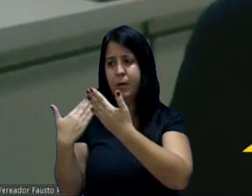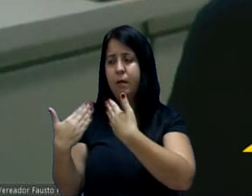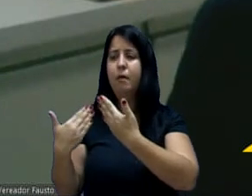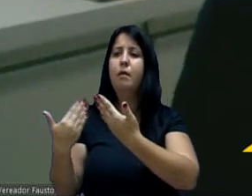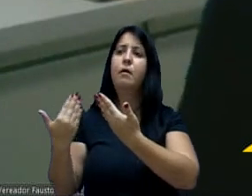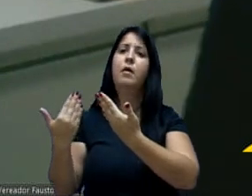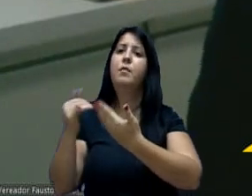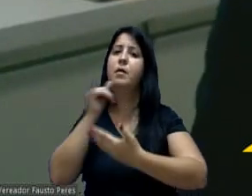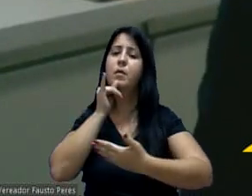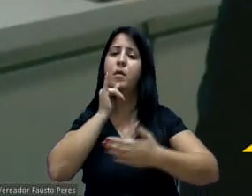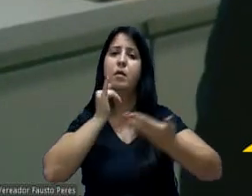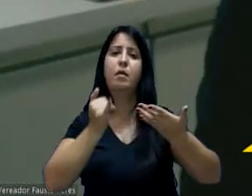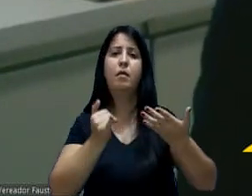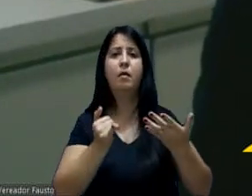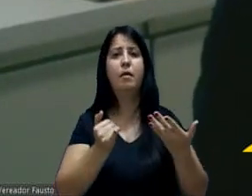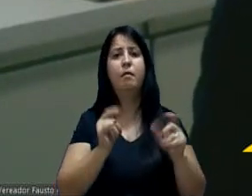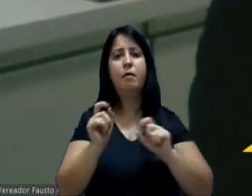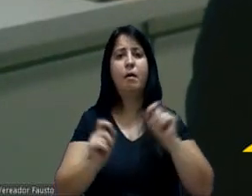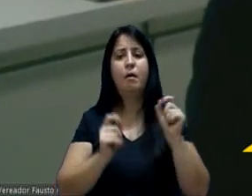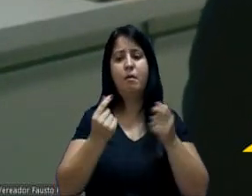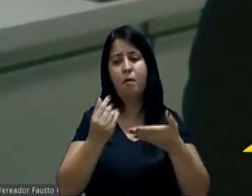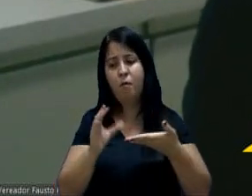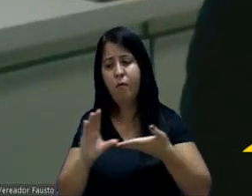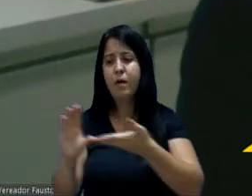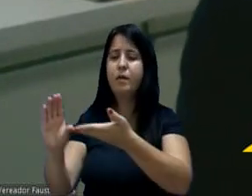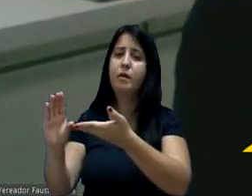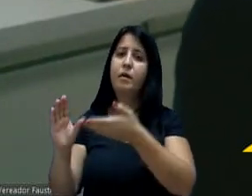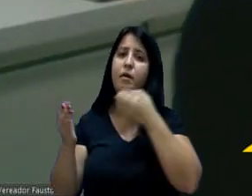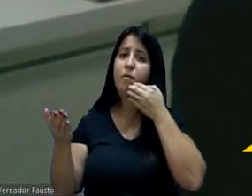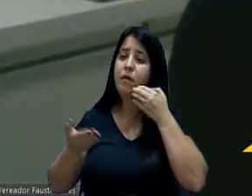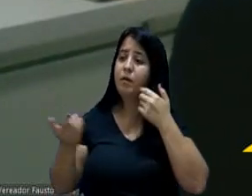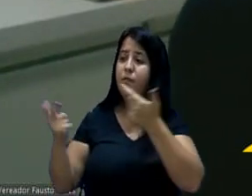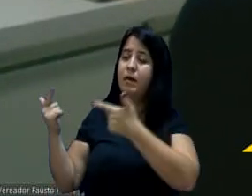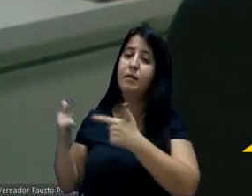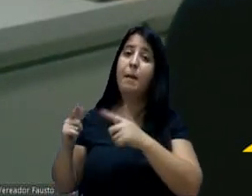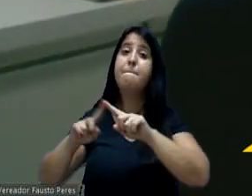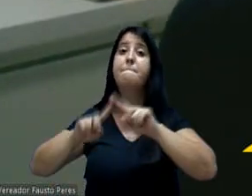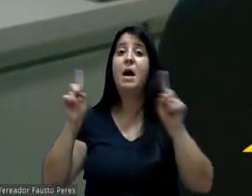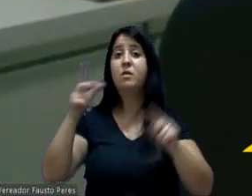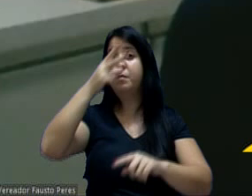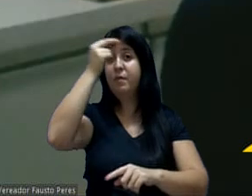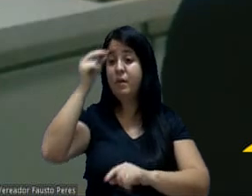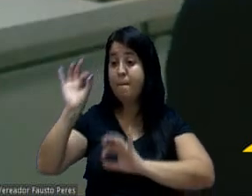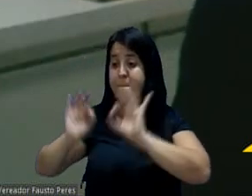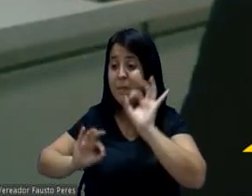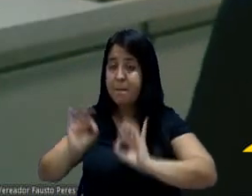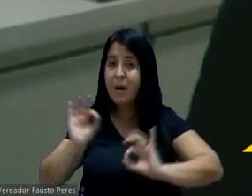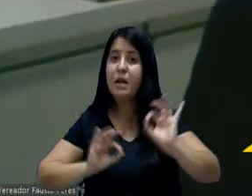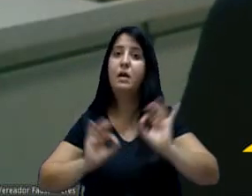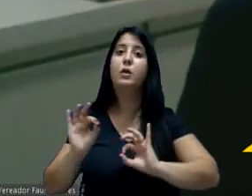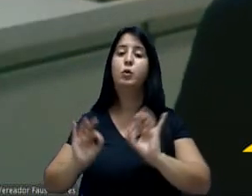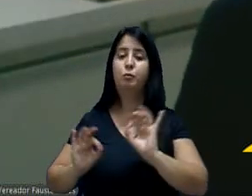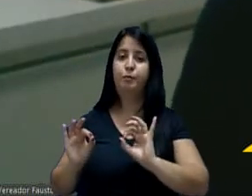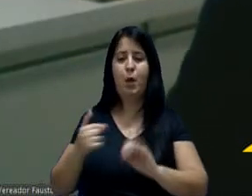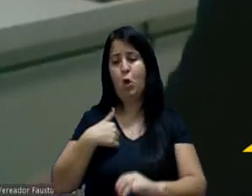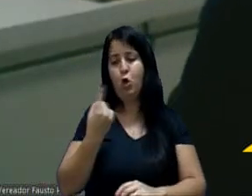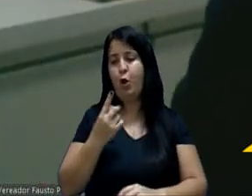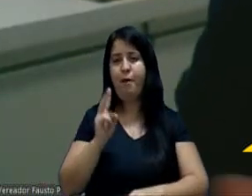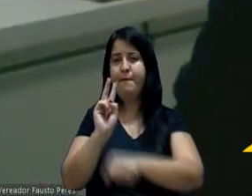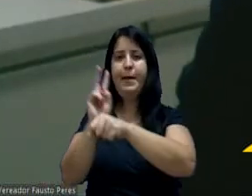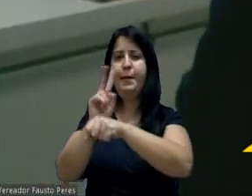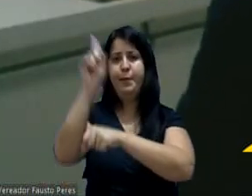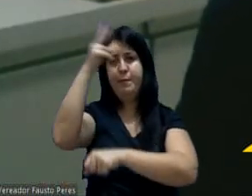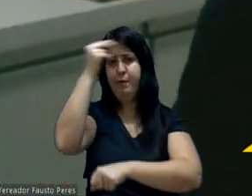das entidades que iam ficar sem esse recurso das nossas emendas agora, mas o prefeito está preparando uma nova ação. Não estou aqui para defender o prefeito, não sou